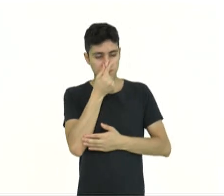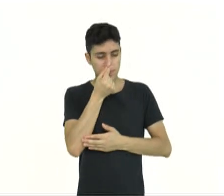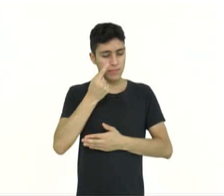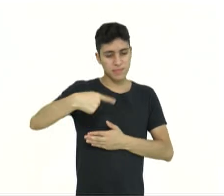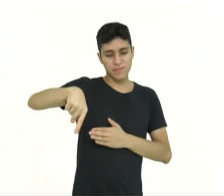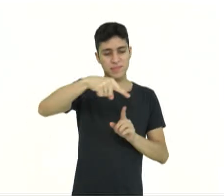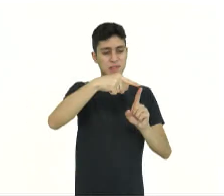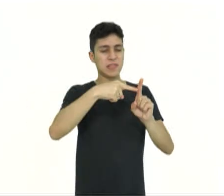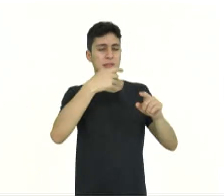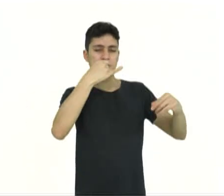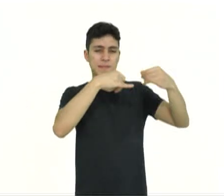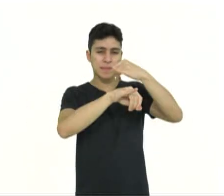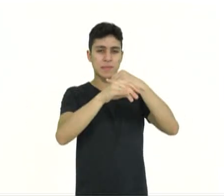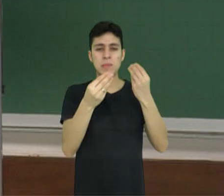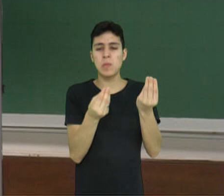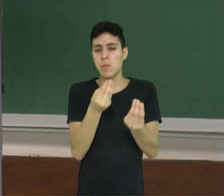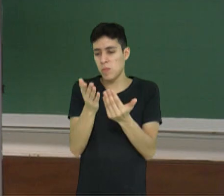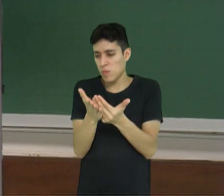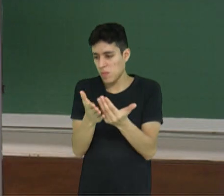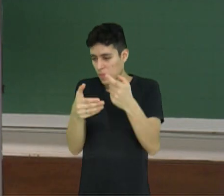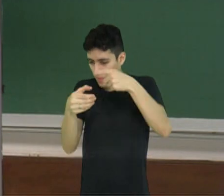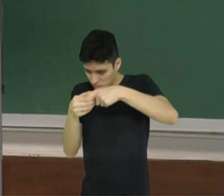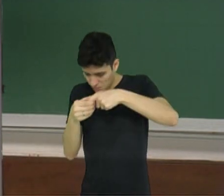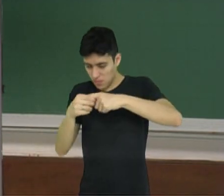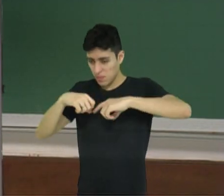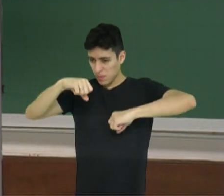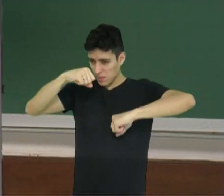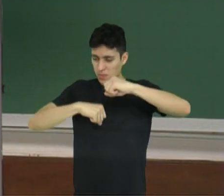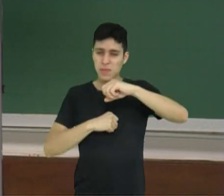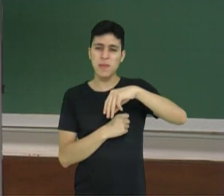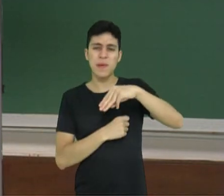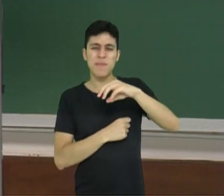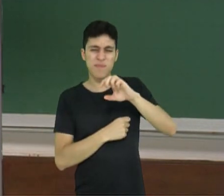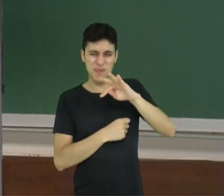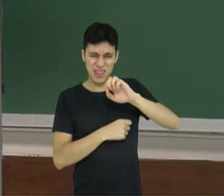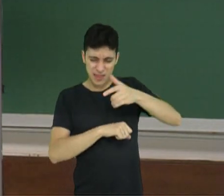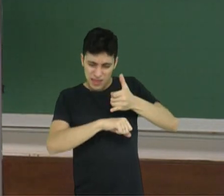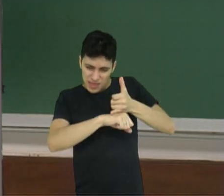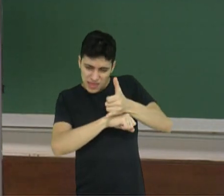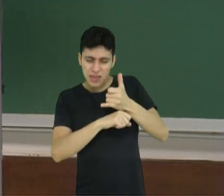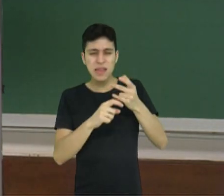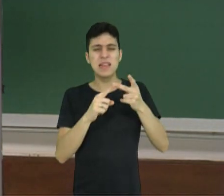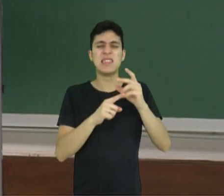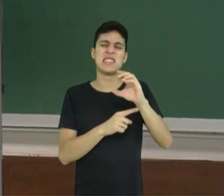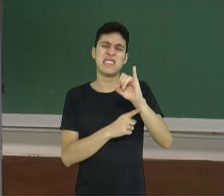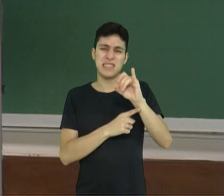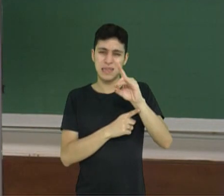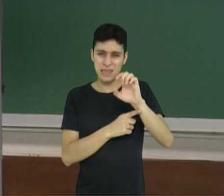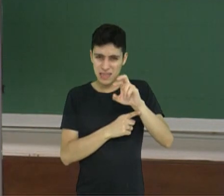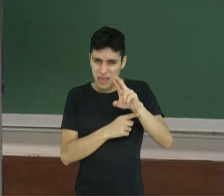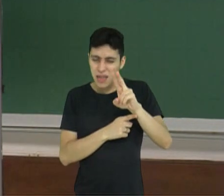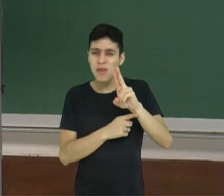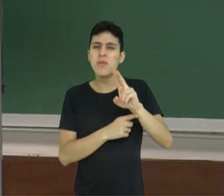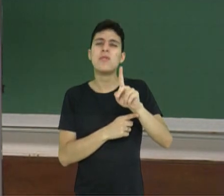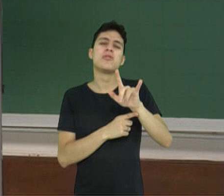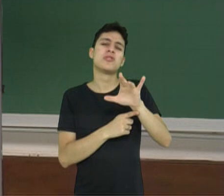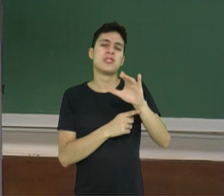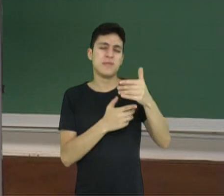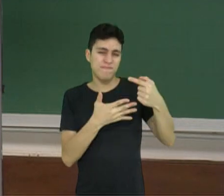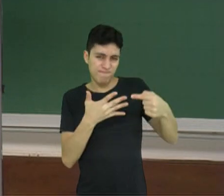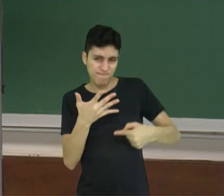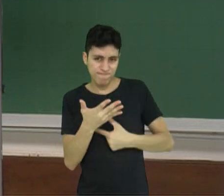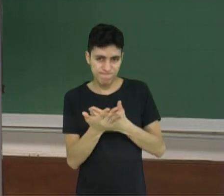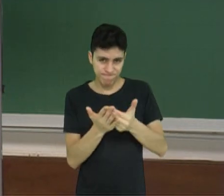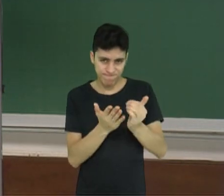de indústria. Aí eu já tenho metalúrgica, siderúrgica, indústrias de eletroeletrônicos. A